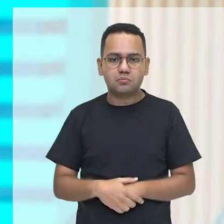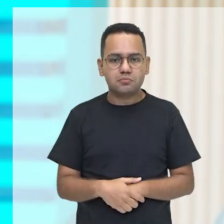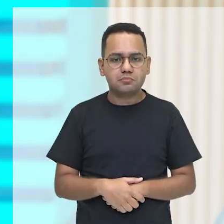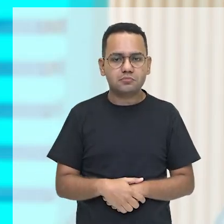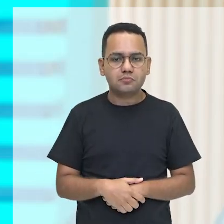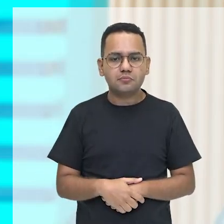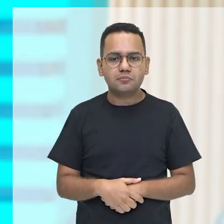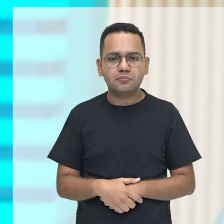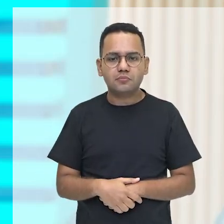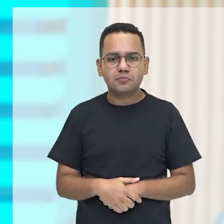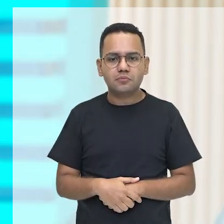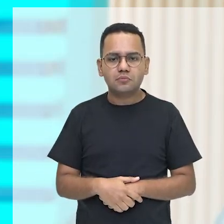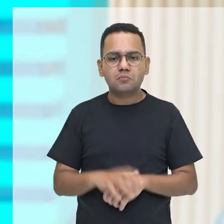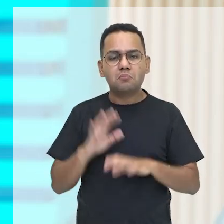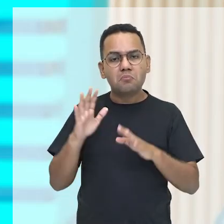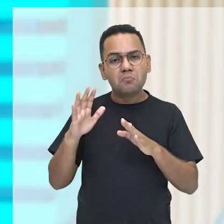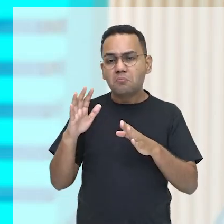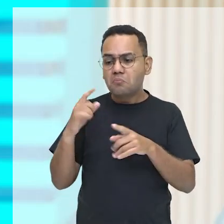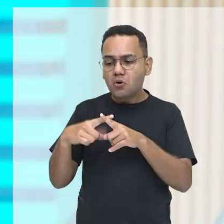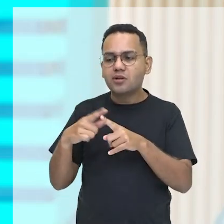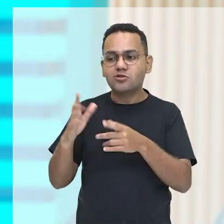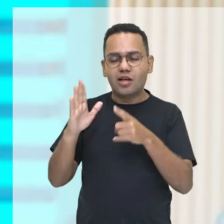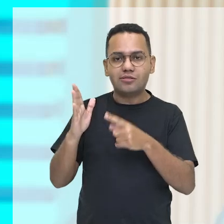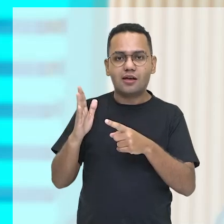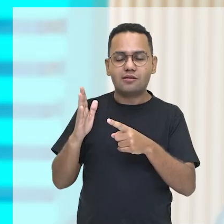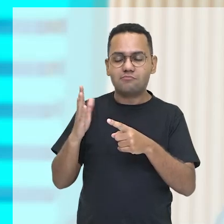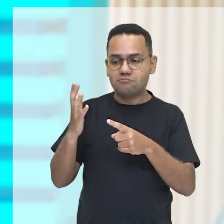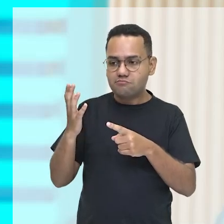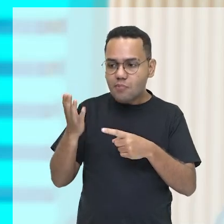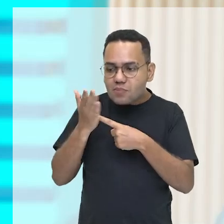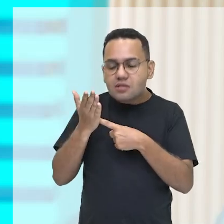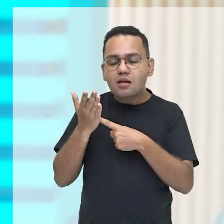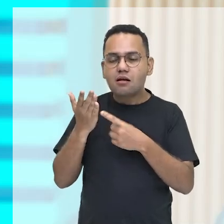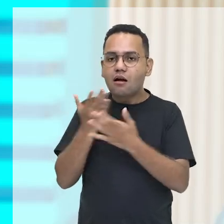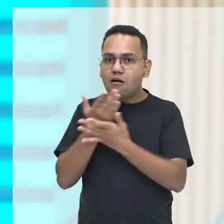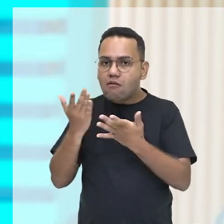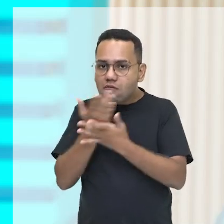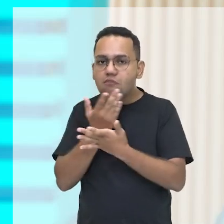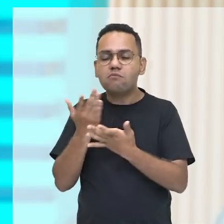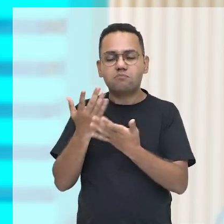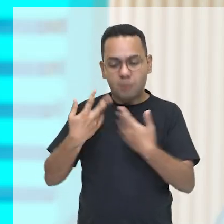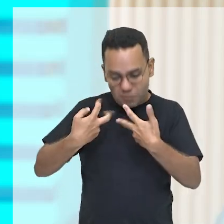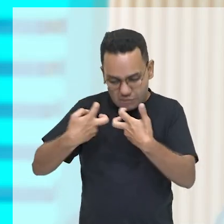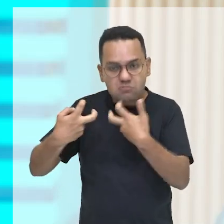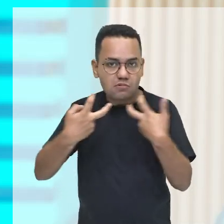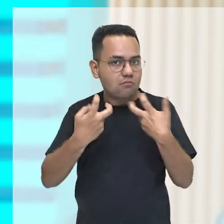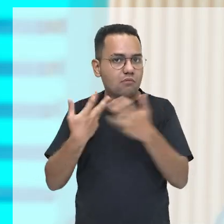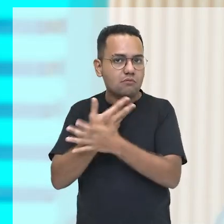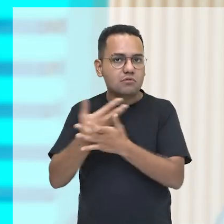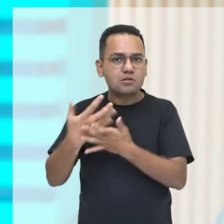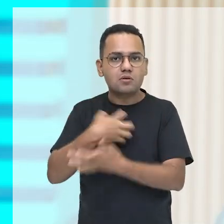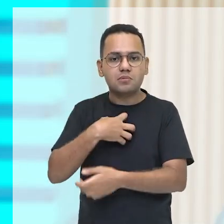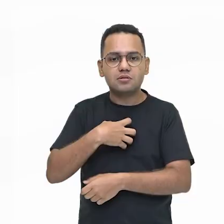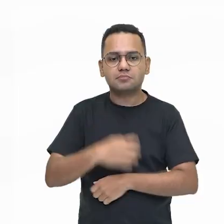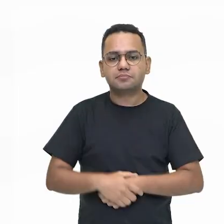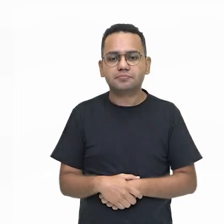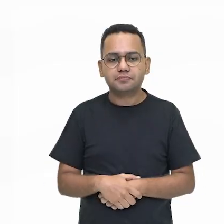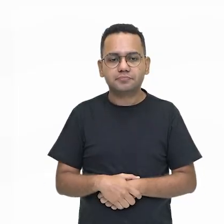começa a aparecer alguns sintomas, mas antes disso você não está sentindo nada, mas ela está lá, aparecendo.